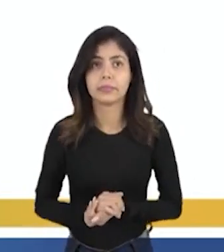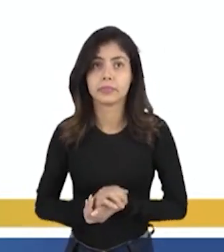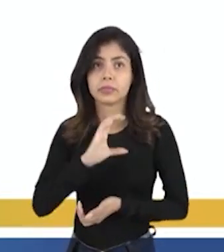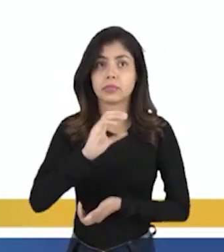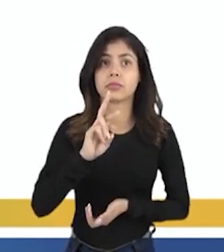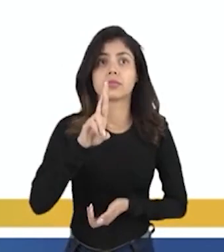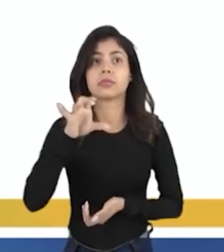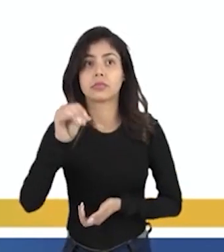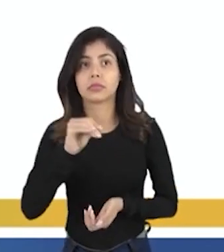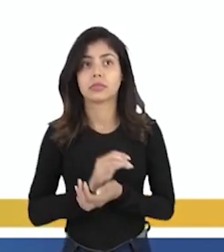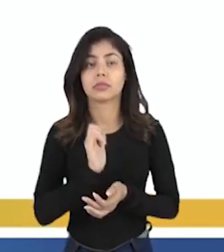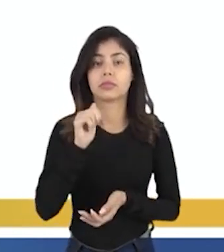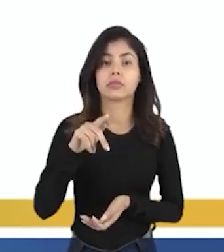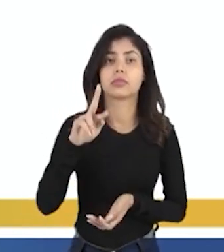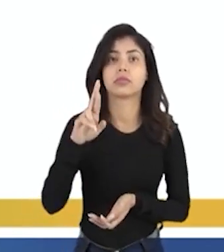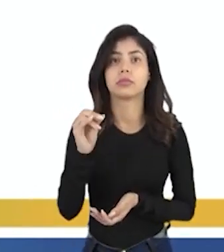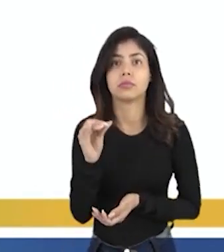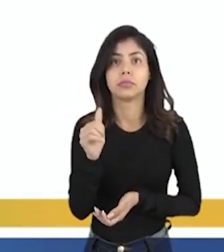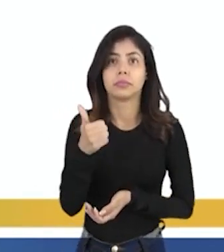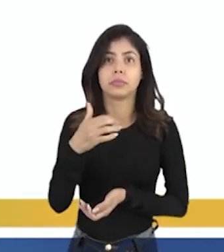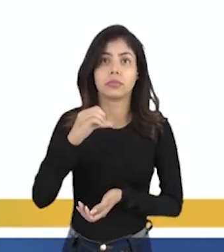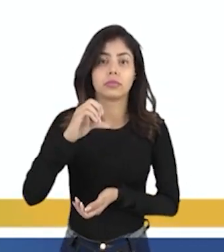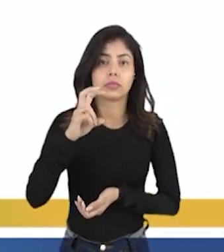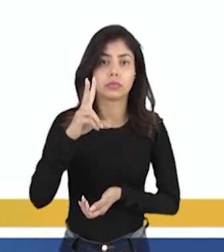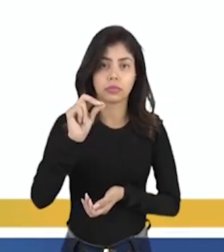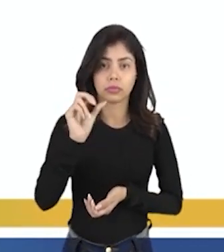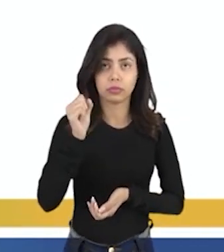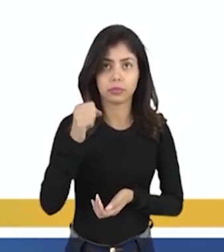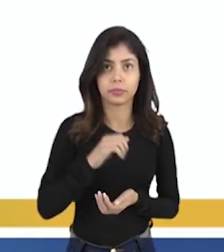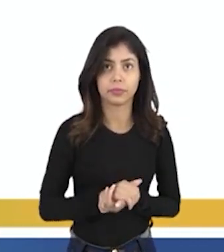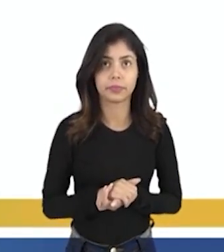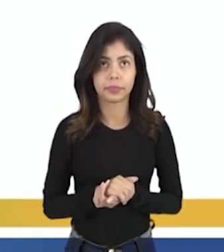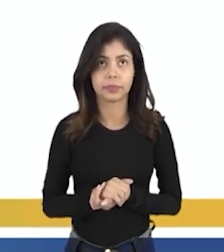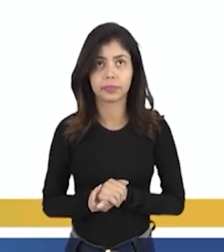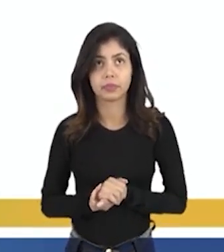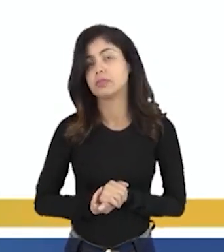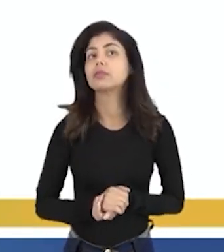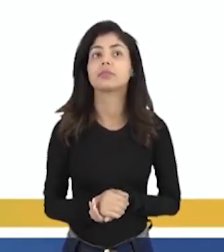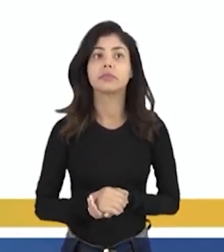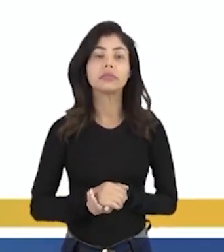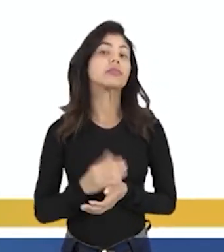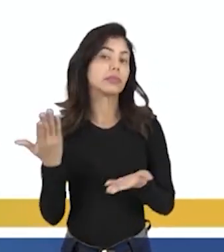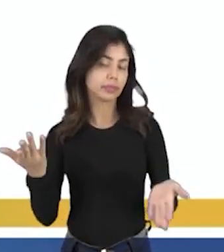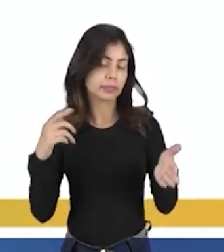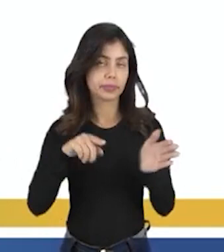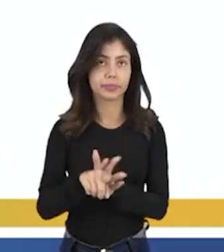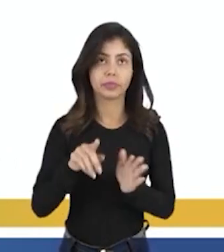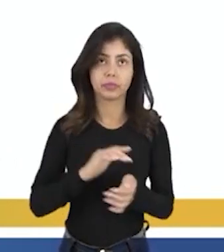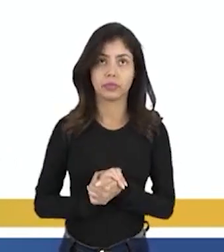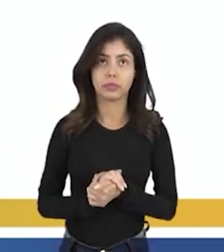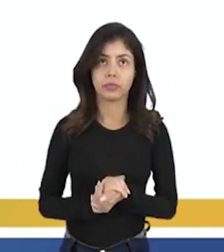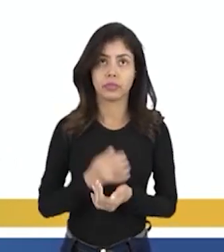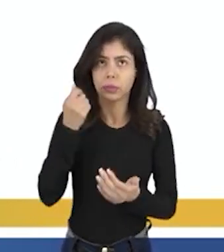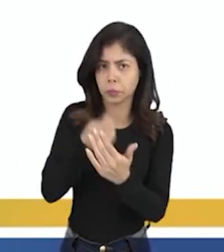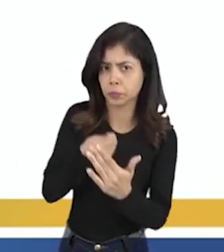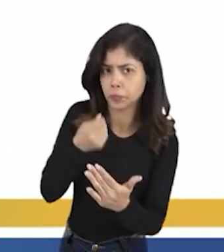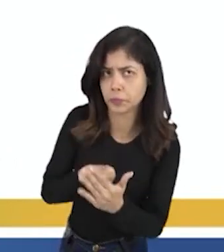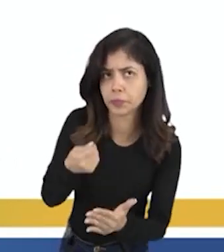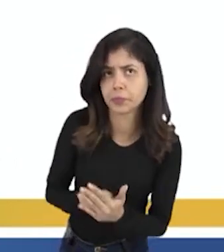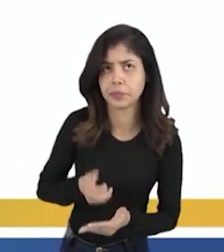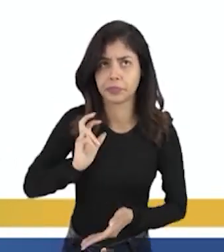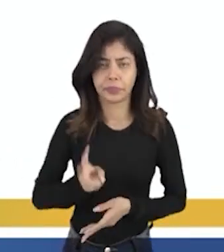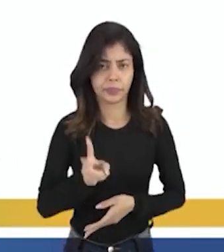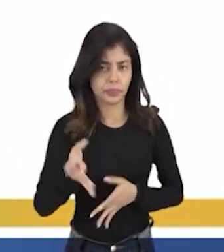Carlos Drummond de Andrade, 1958, ok? Vamos para o comando. Pela